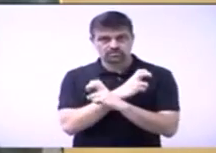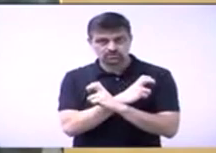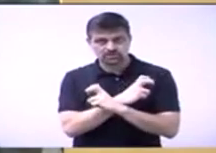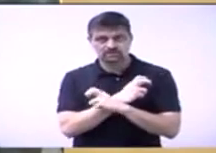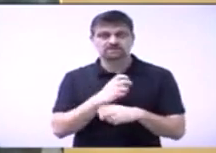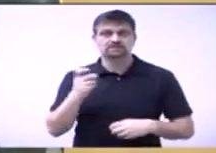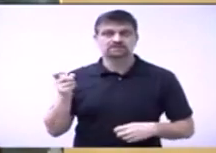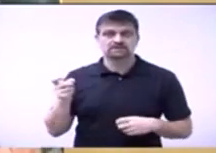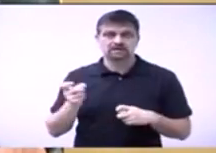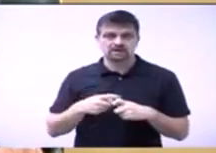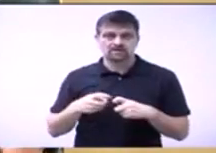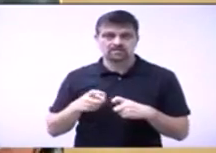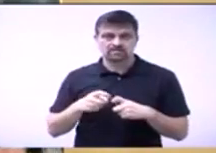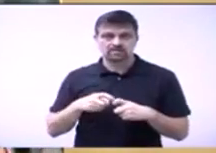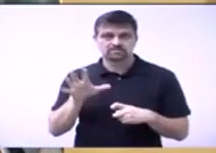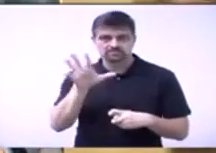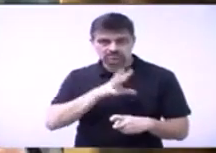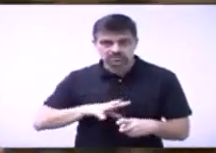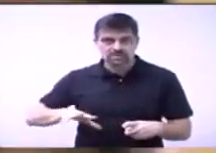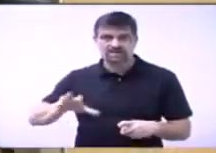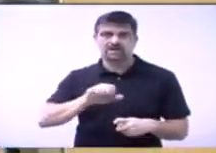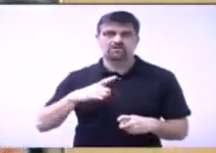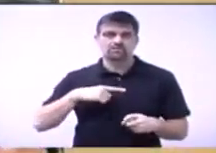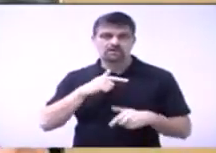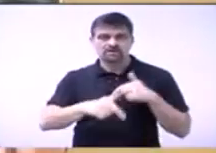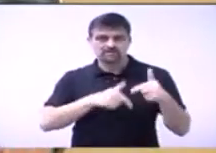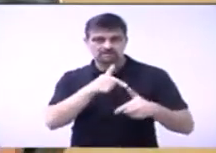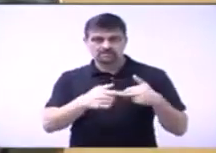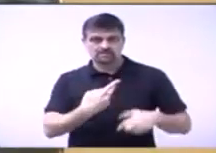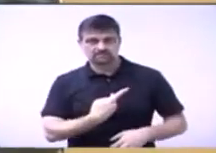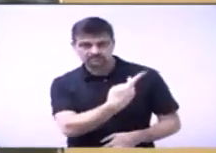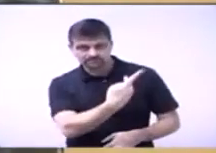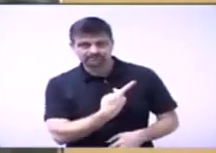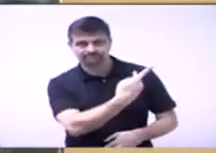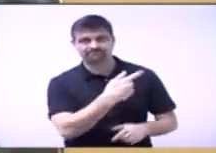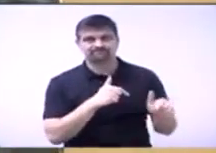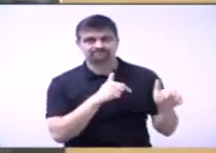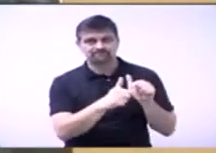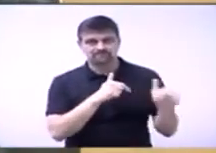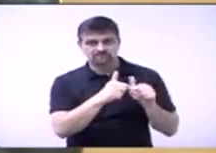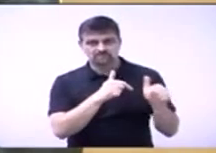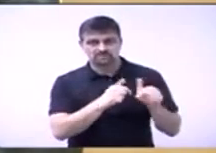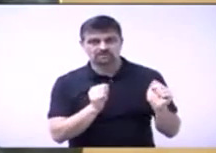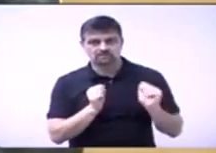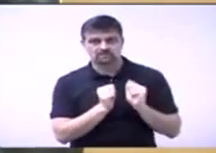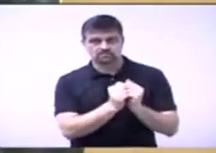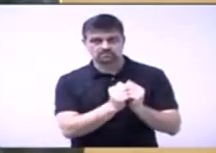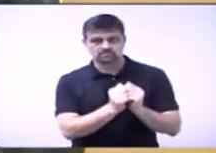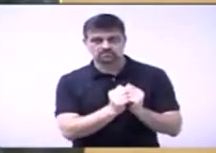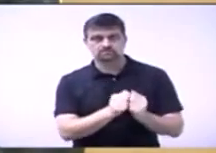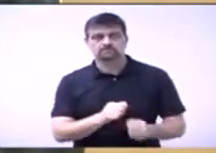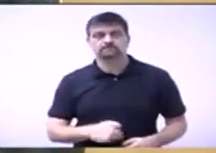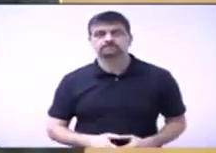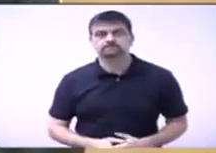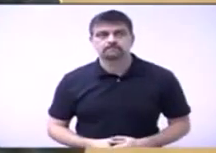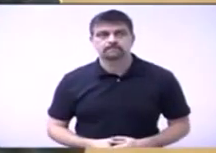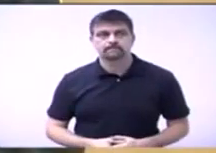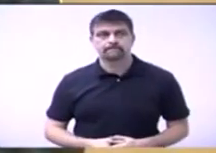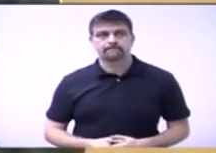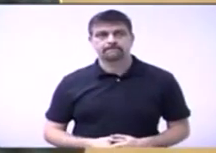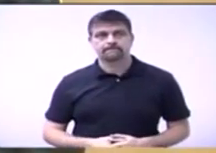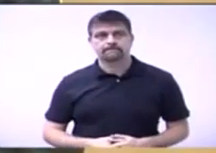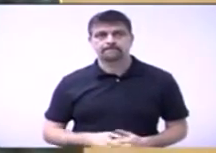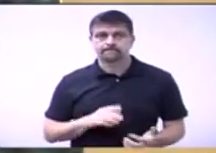no geral. Eu também tive o prazer de trabalhar com ele um período, a gente sempre trabalhava junto lá, eu na clínica, ele na ortopedia.